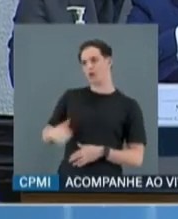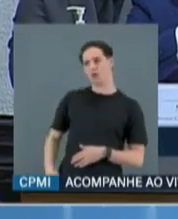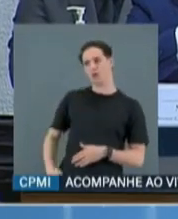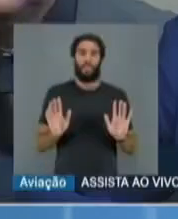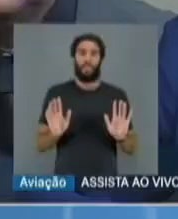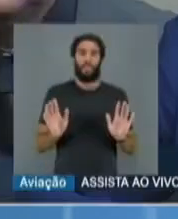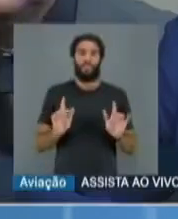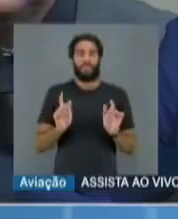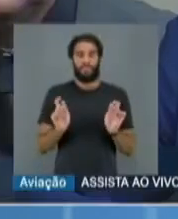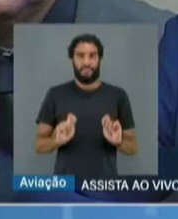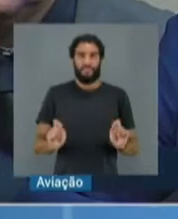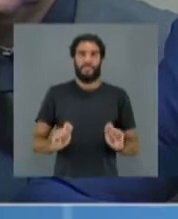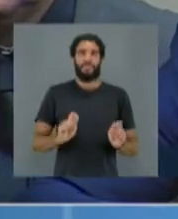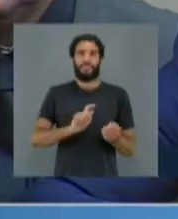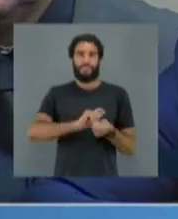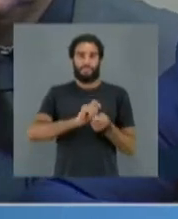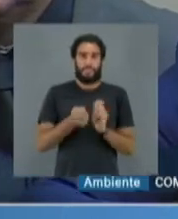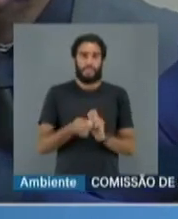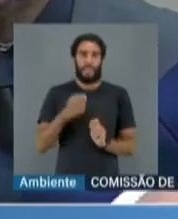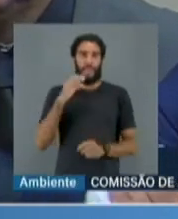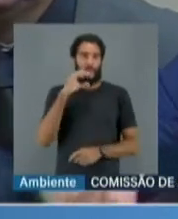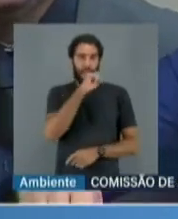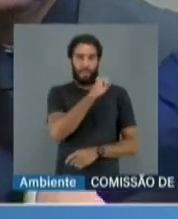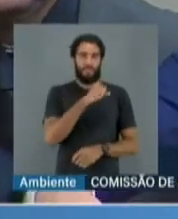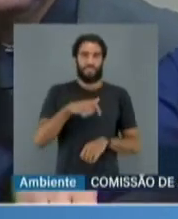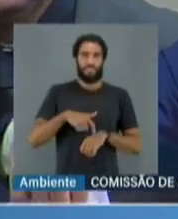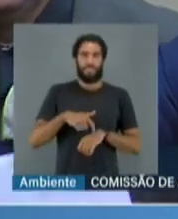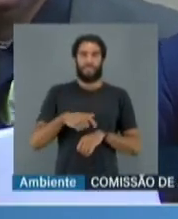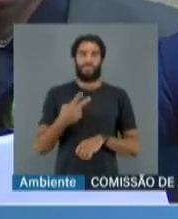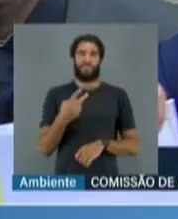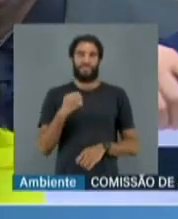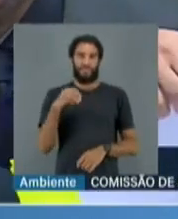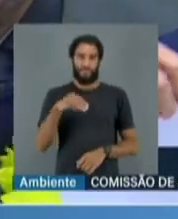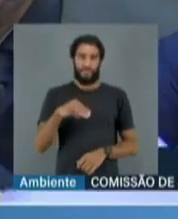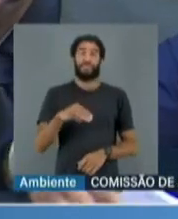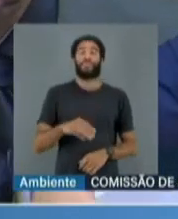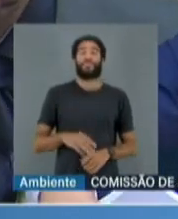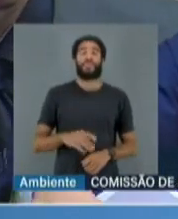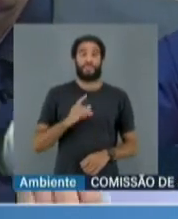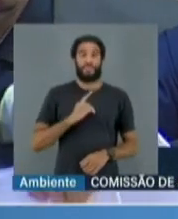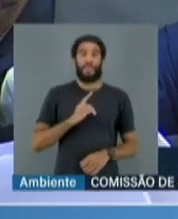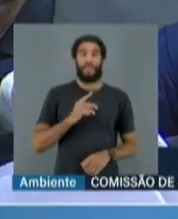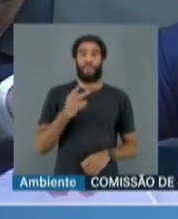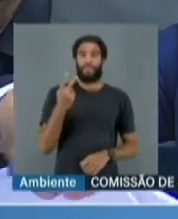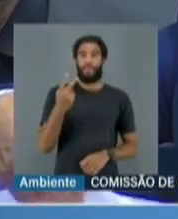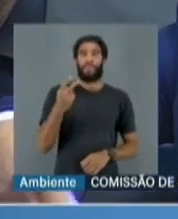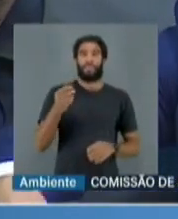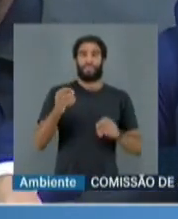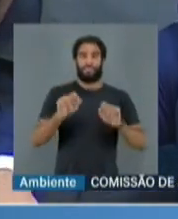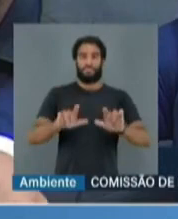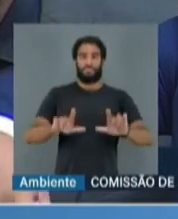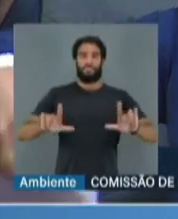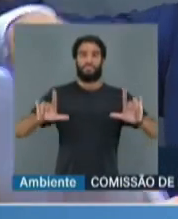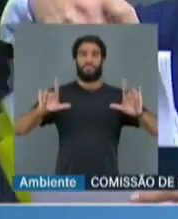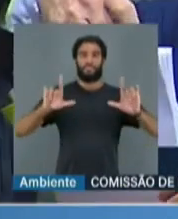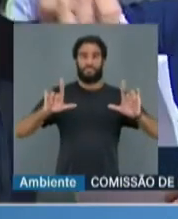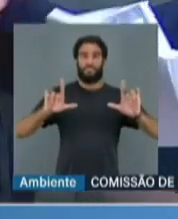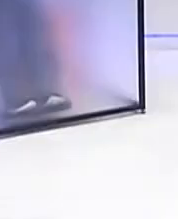por improbidade administrativa, por usar as suas redes sociais para pedir voto para o ex-presidente da